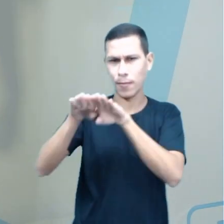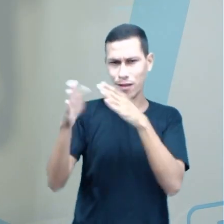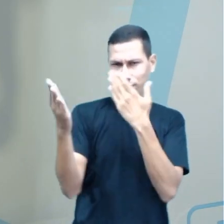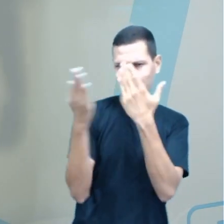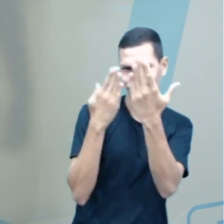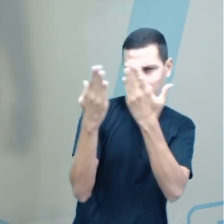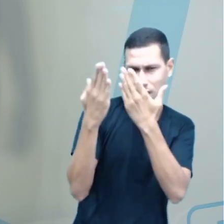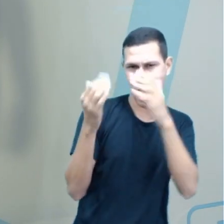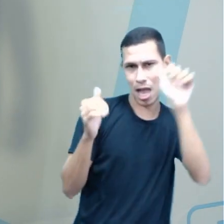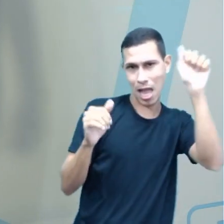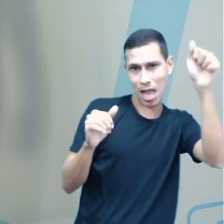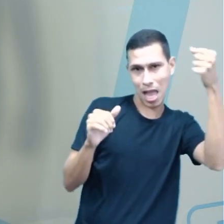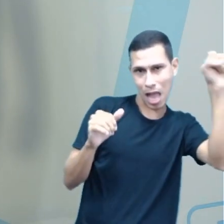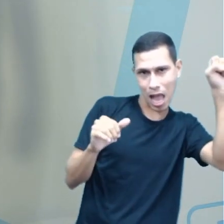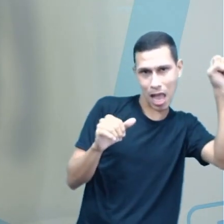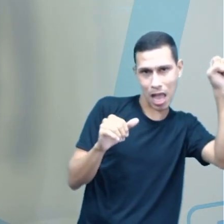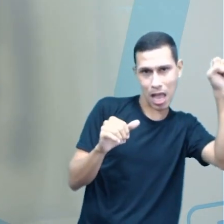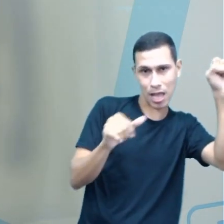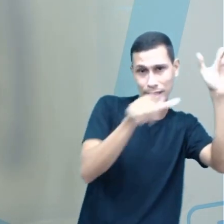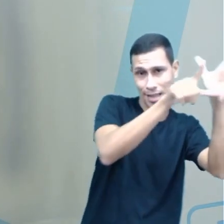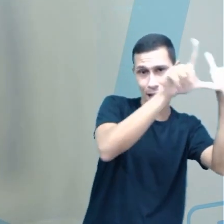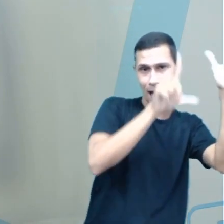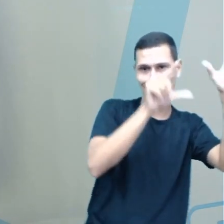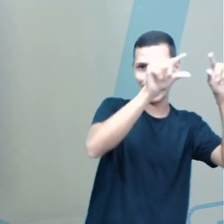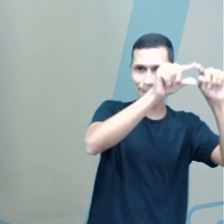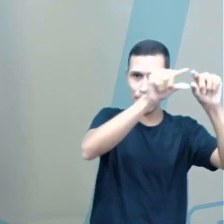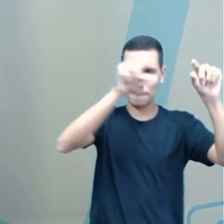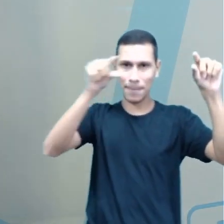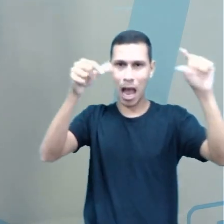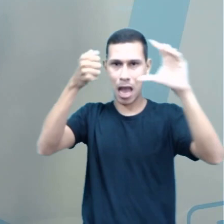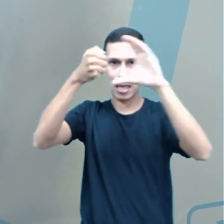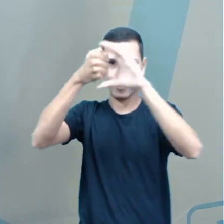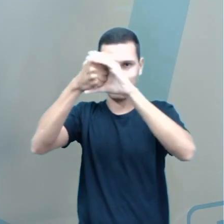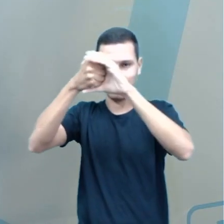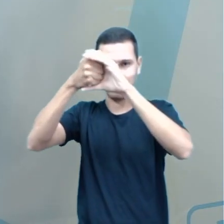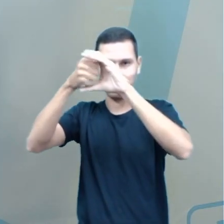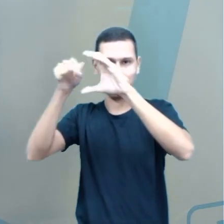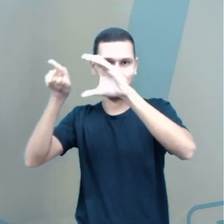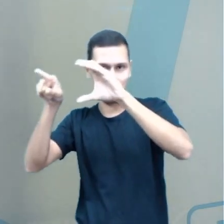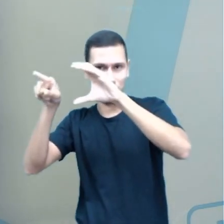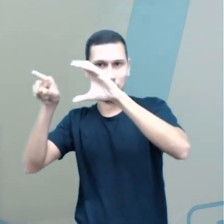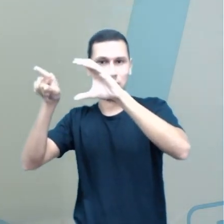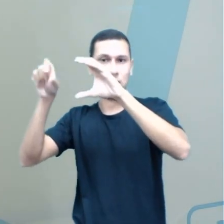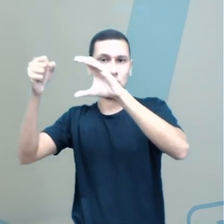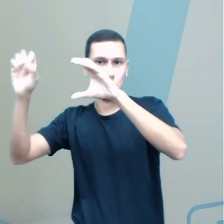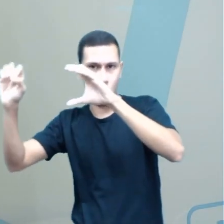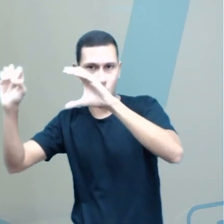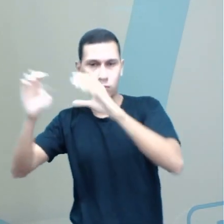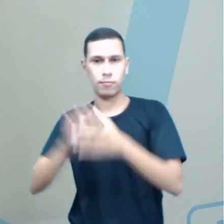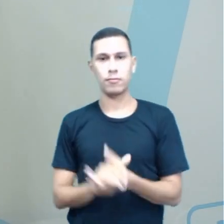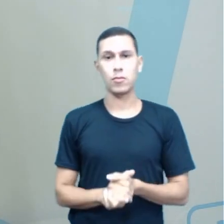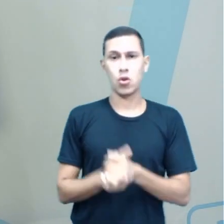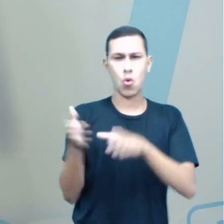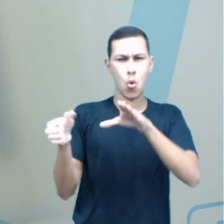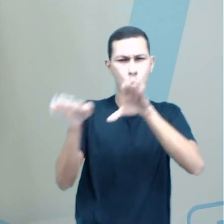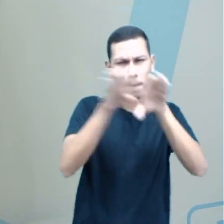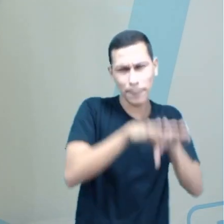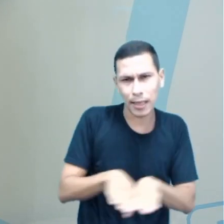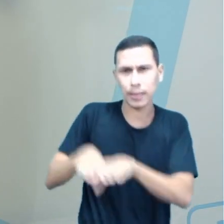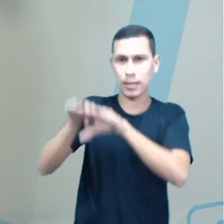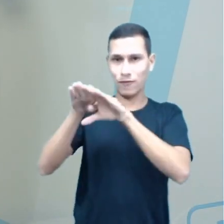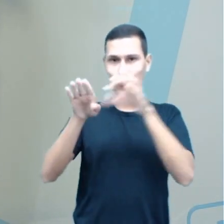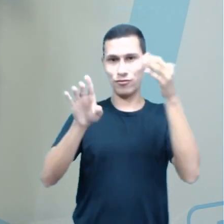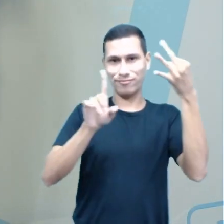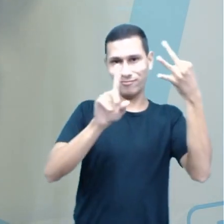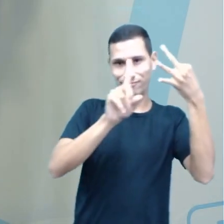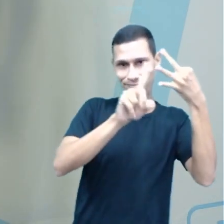as antes do adjetivo e um as após o adjetivo, certo? Já no comparativo de inferioridade, o que a gente vai